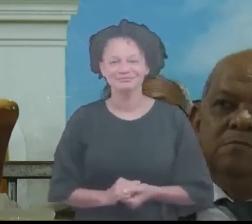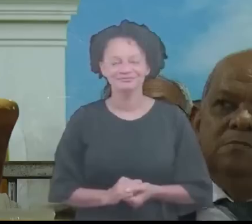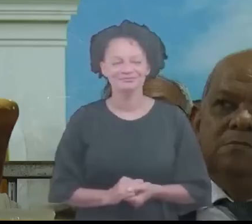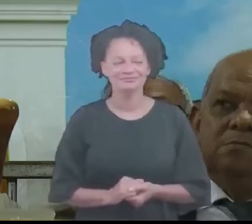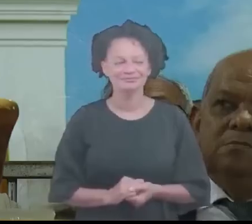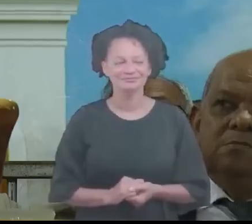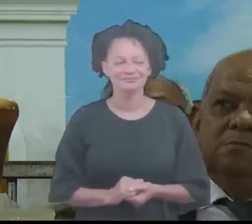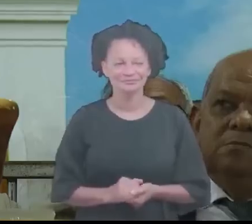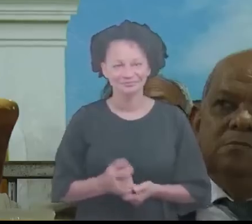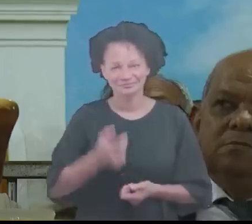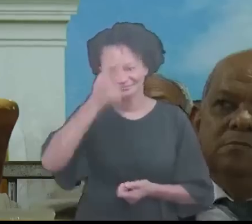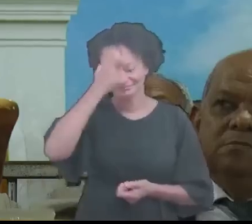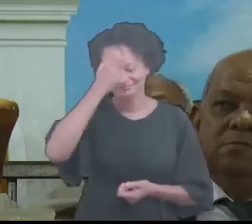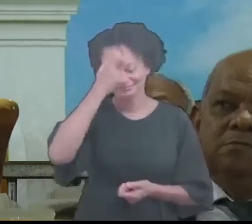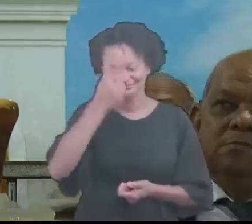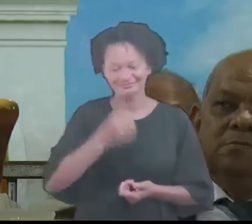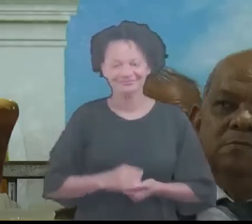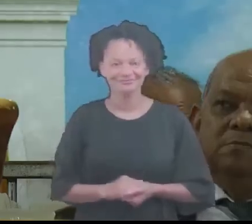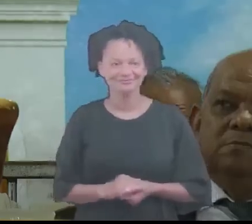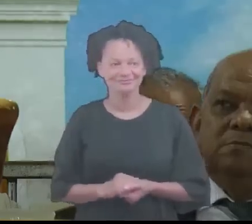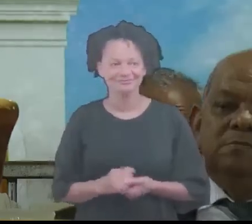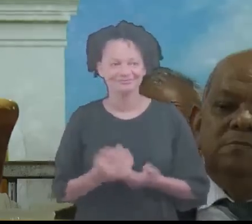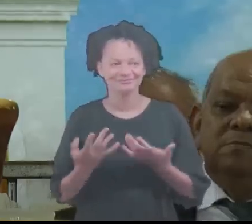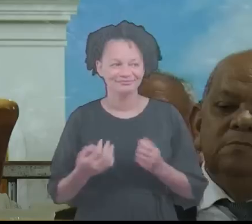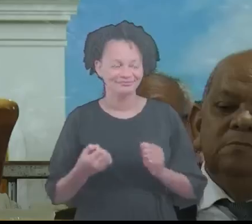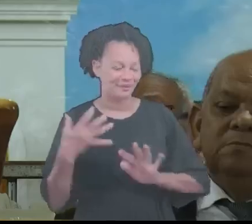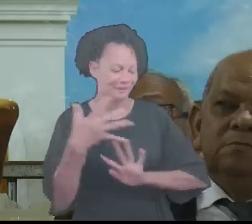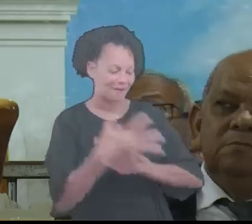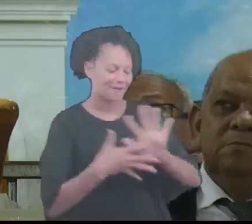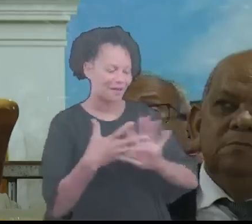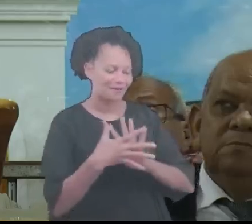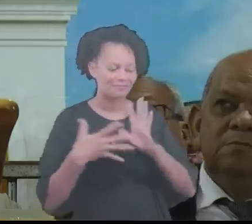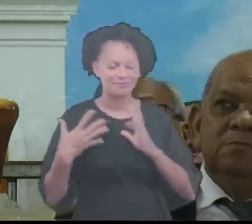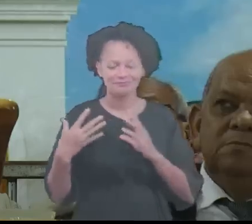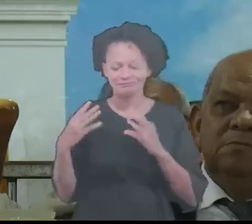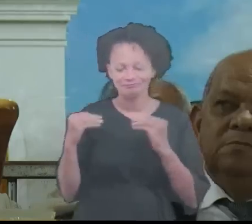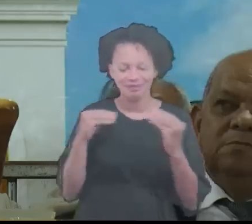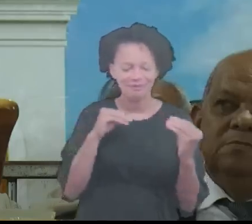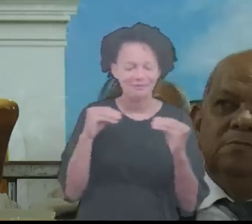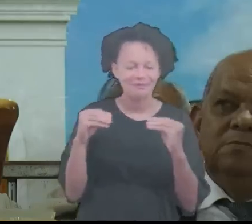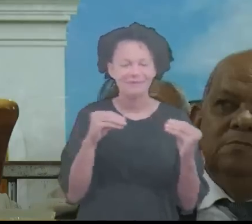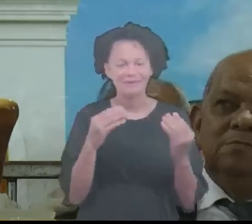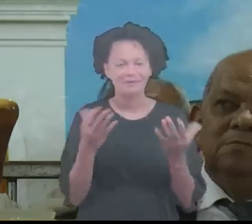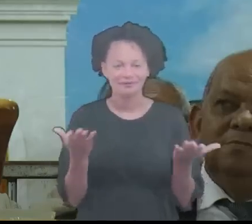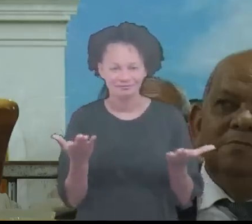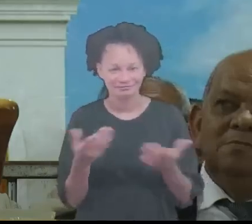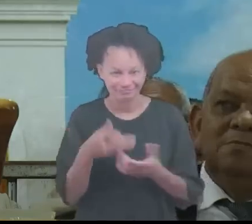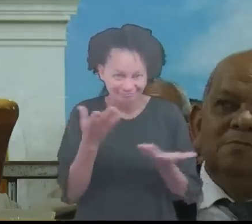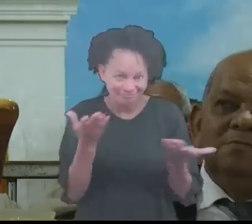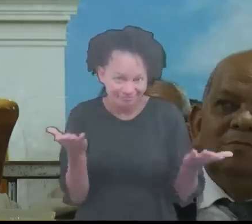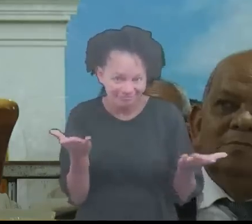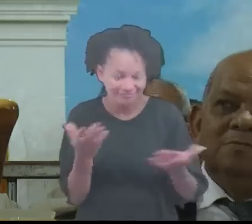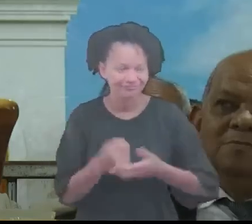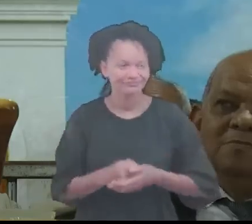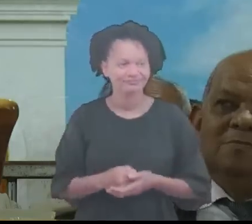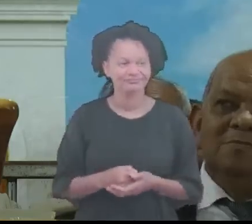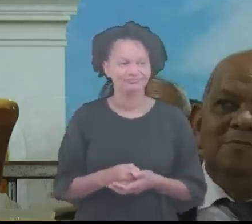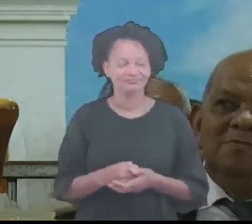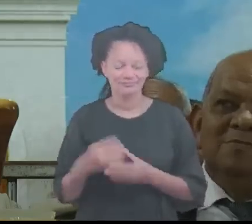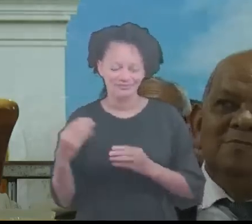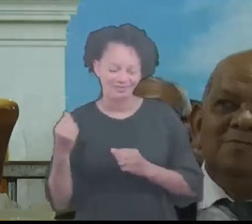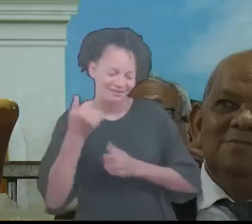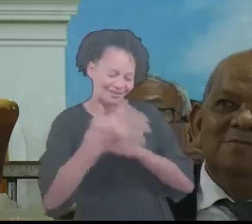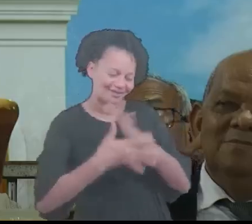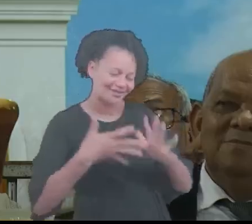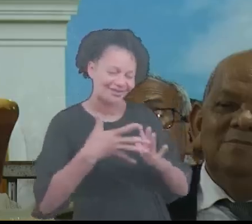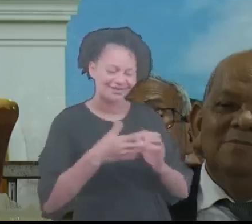Mas se for bom do juízo, é um converseiro, é um cochichado. É ou não é, irmãos amados? Ele diz uma coisa,